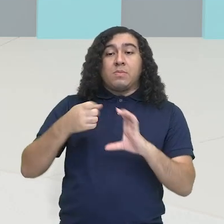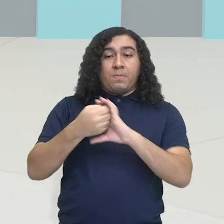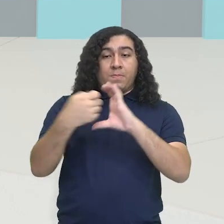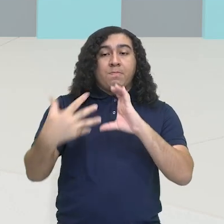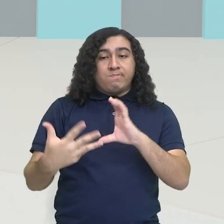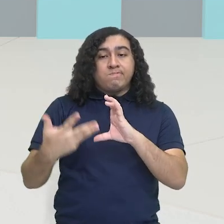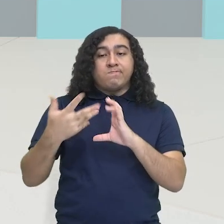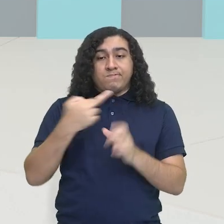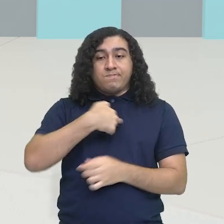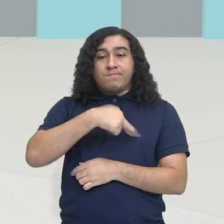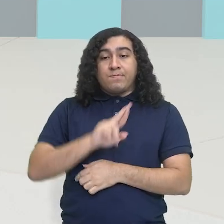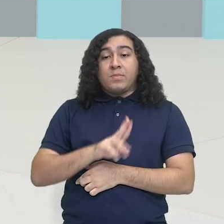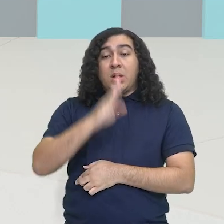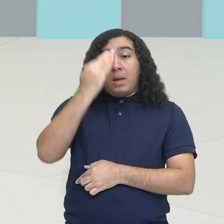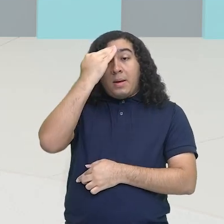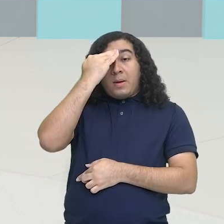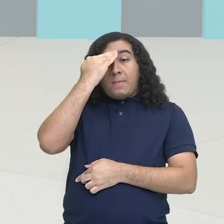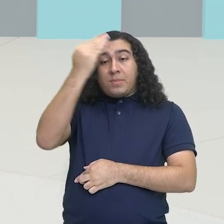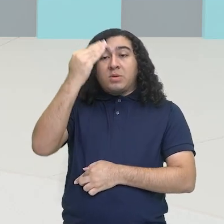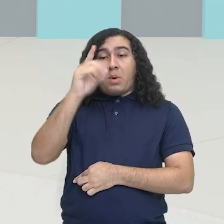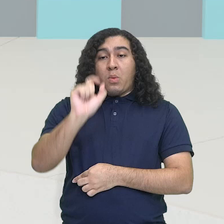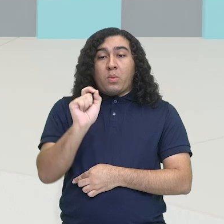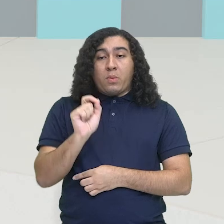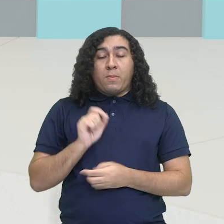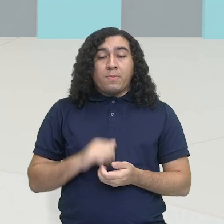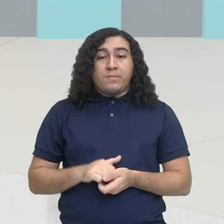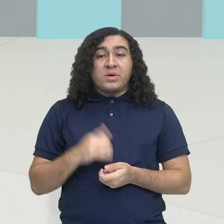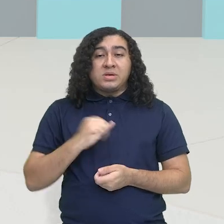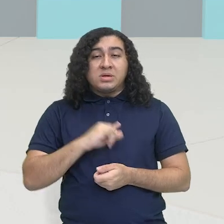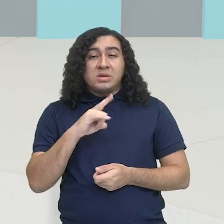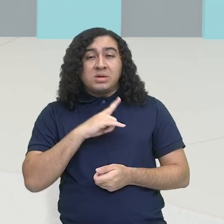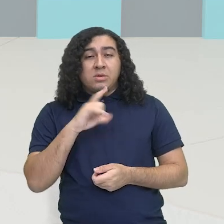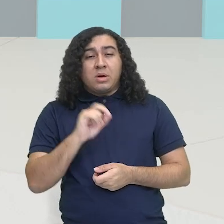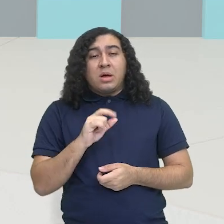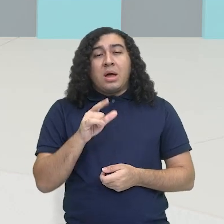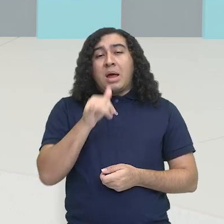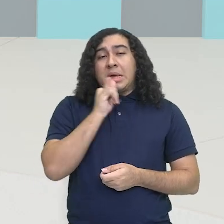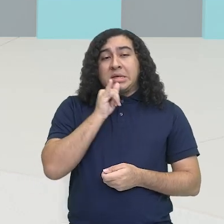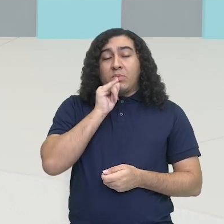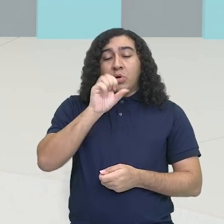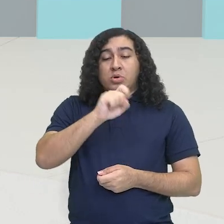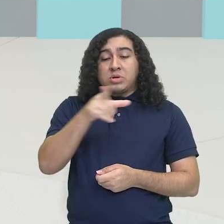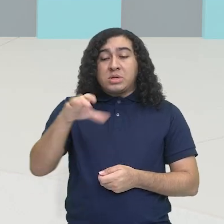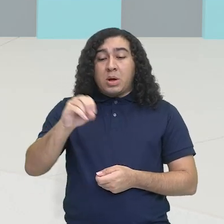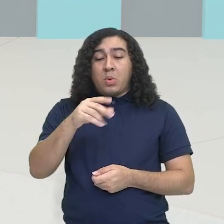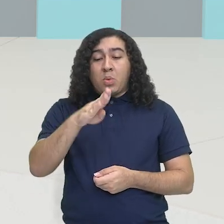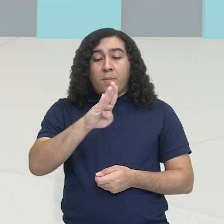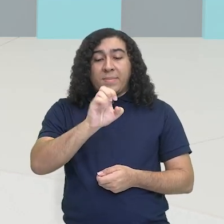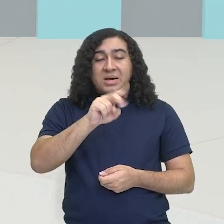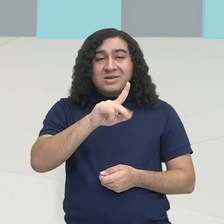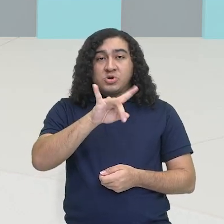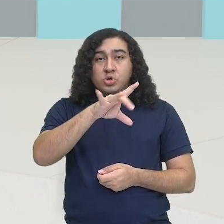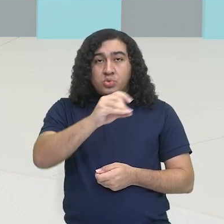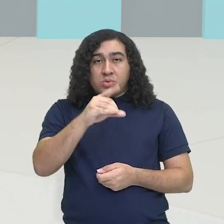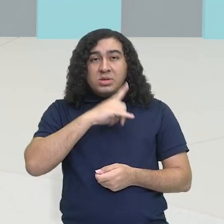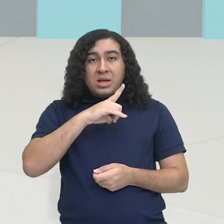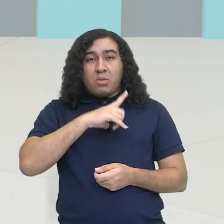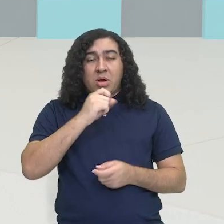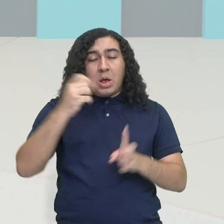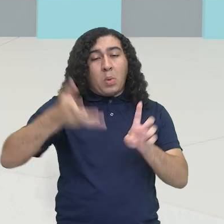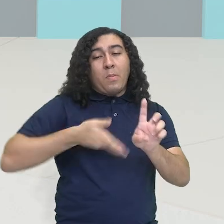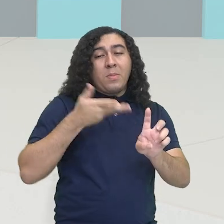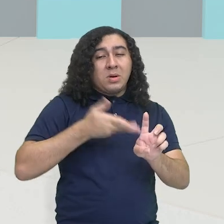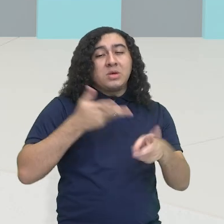religiosos, principalmente quando se contempla e se sauda ali o São Benedito, né? Então observe aqui os marujos